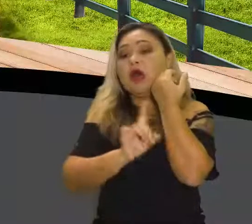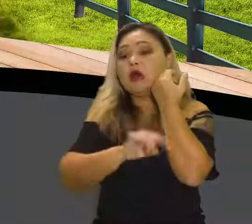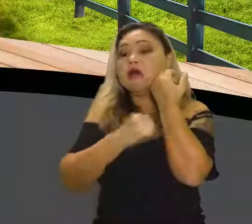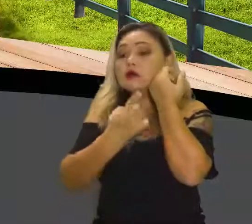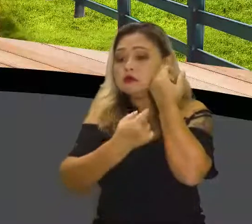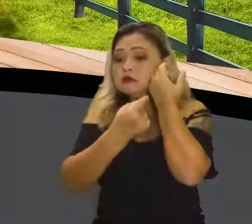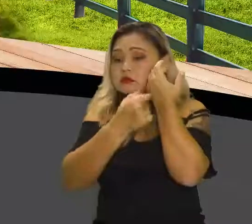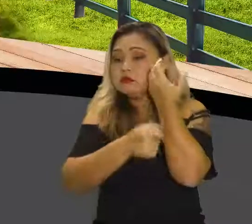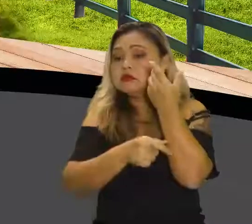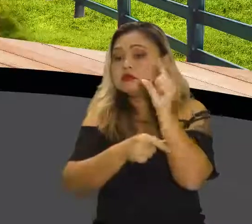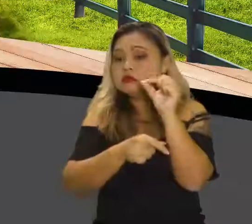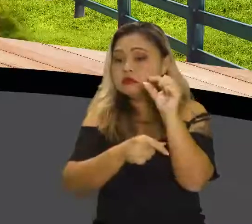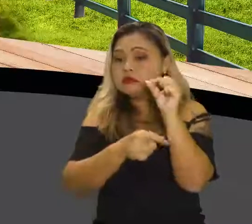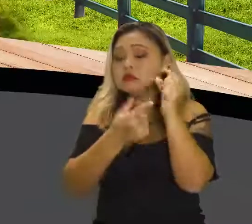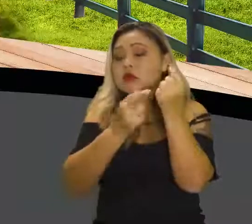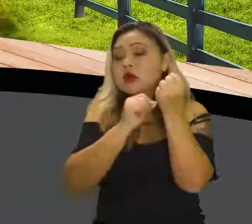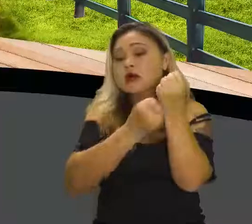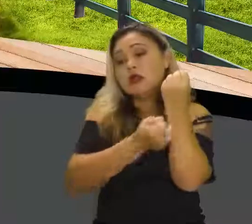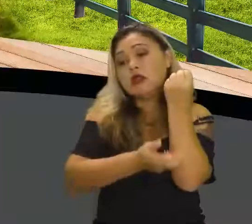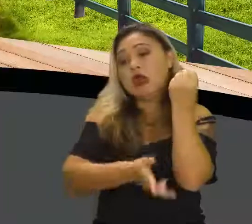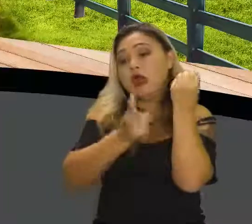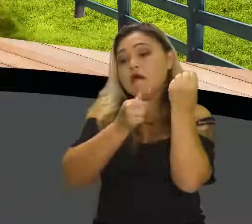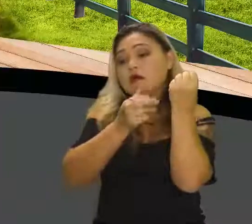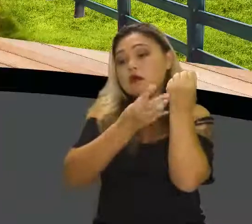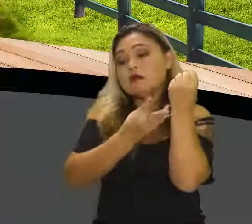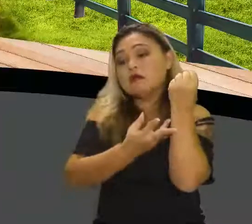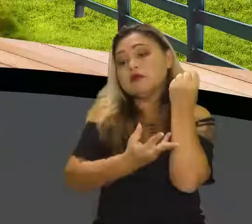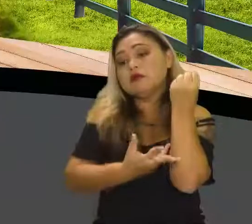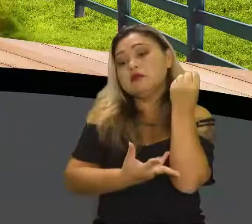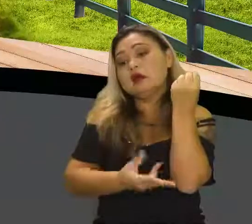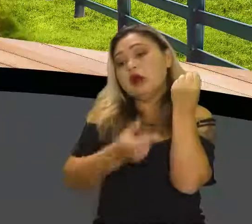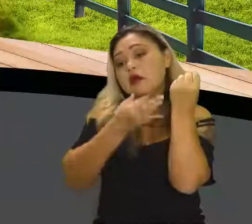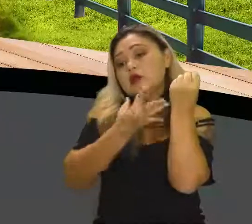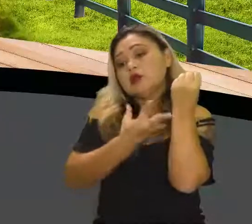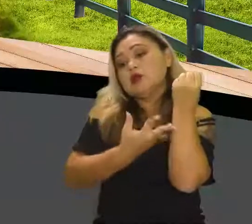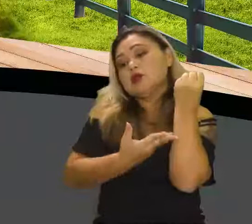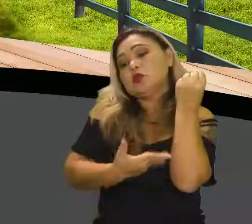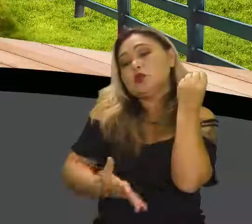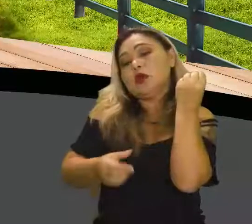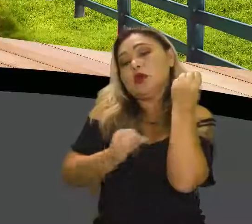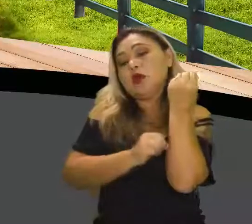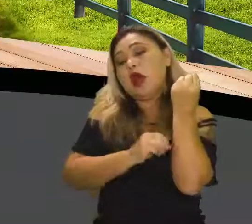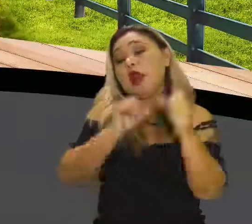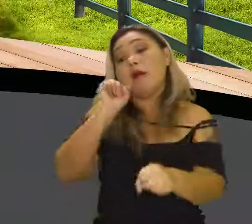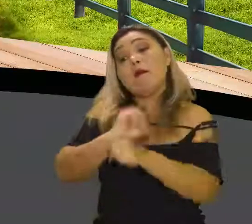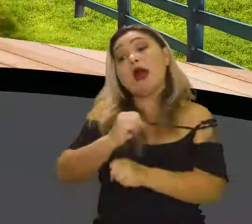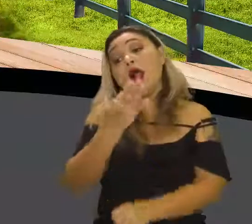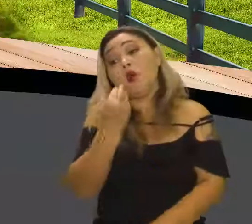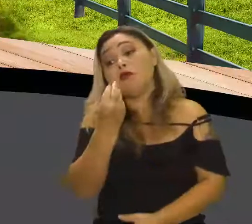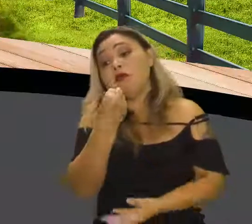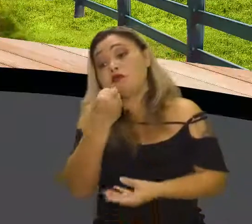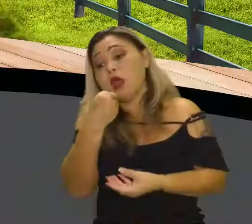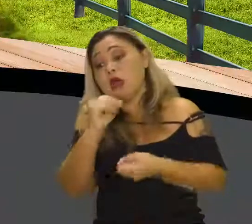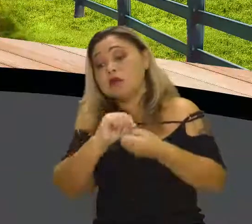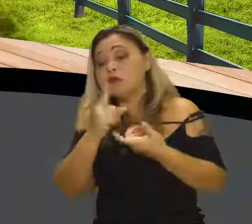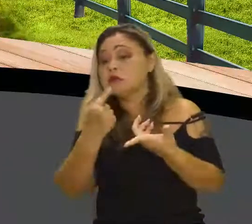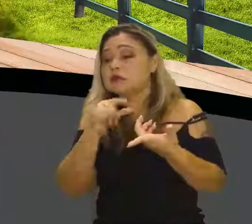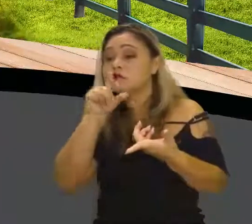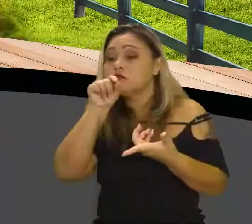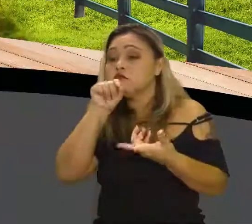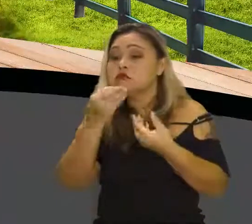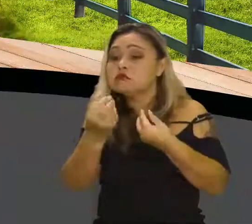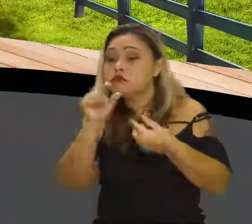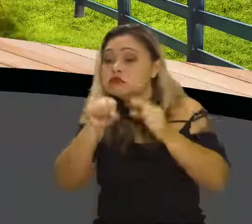diarreia, pessoal, ocorre desidratação. Ocorrendo desidratação, ela para de se alimentar. E ela para